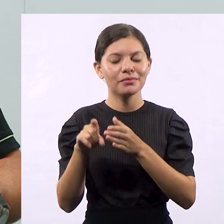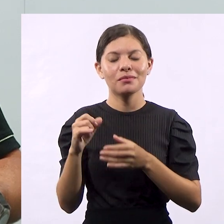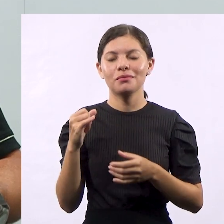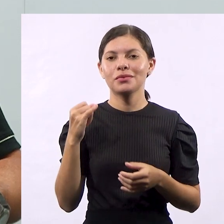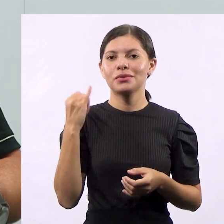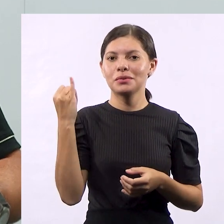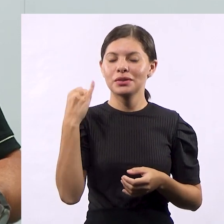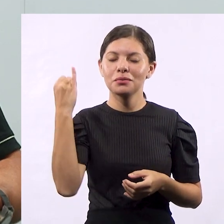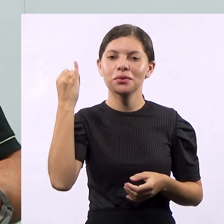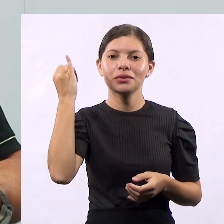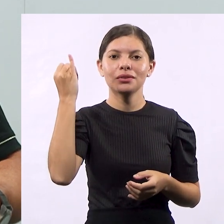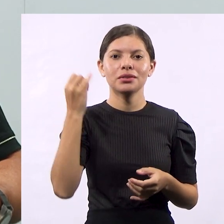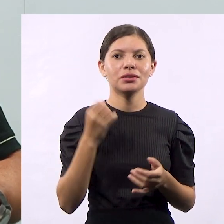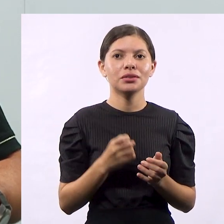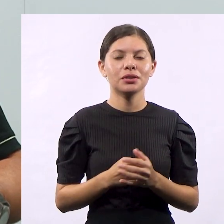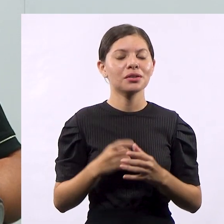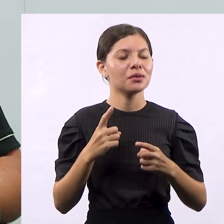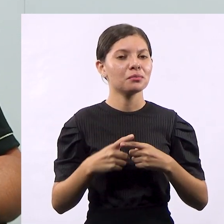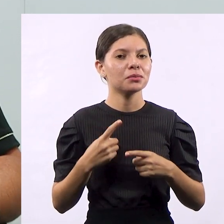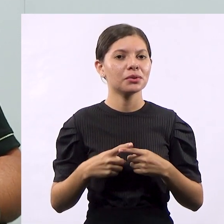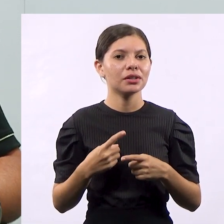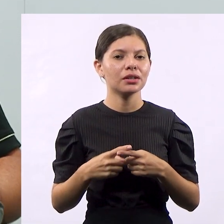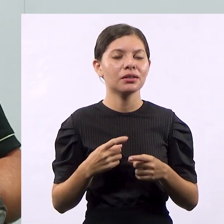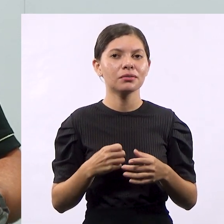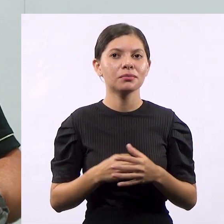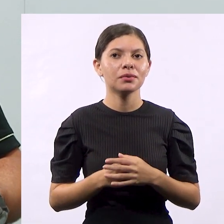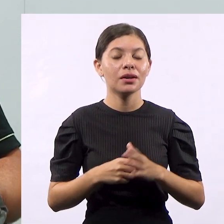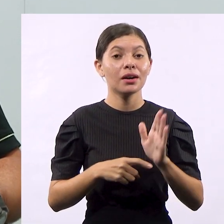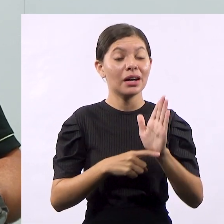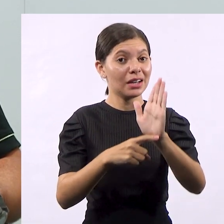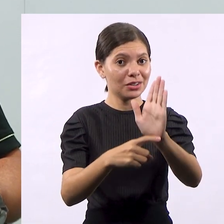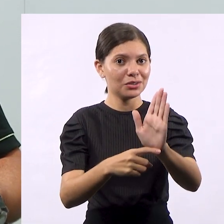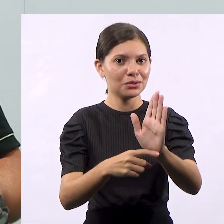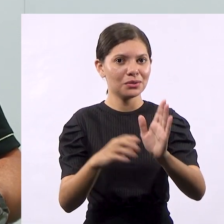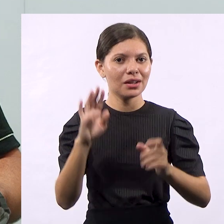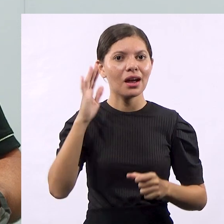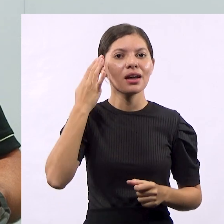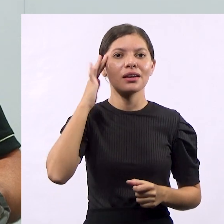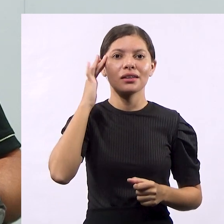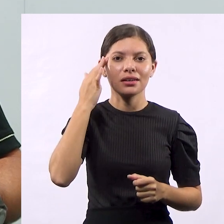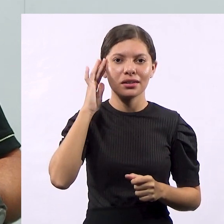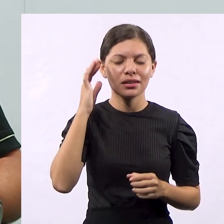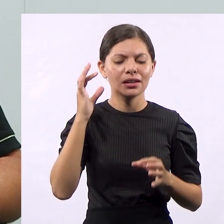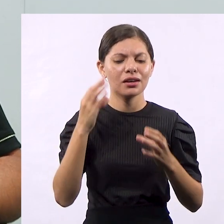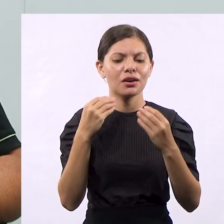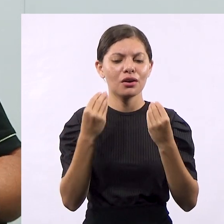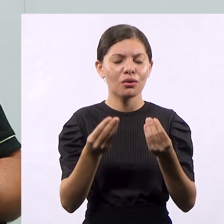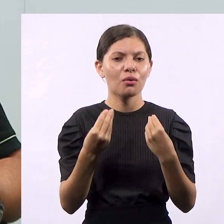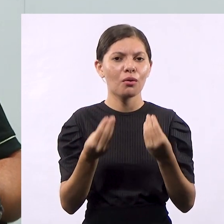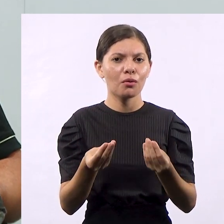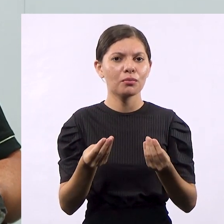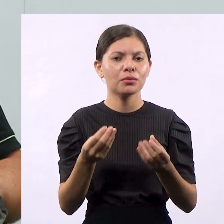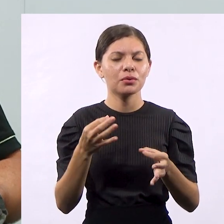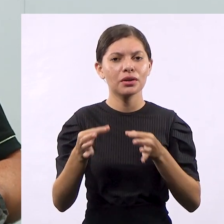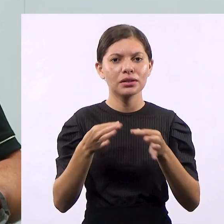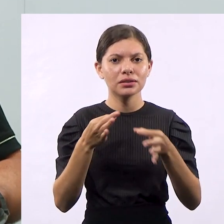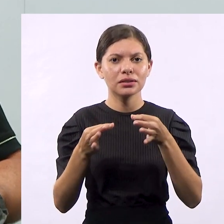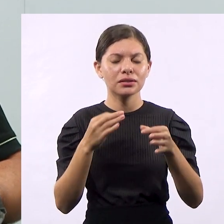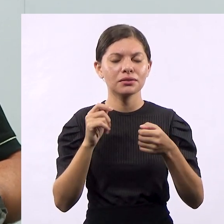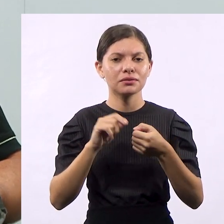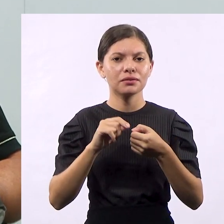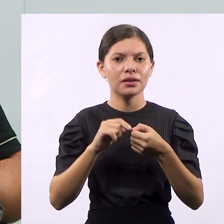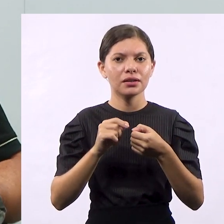vista da gestão, trazer também esses questionamentos, porque isso acaba auxiliando a gente no entendimento de como essa organização